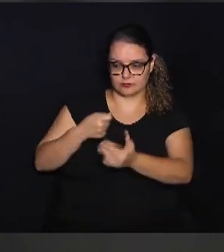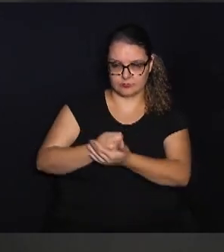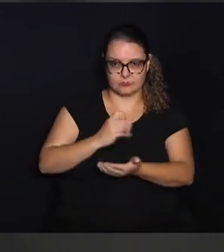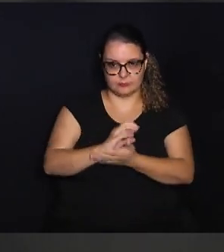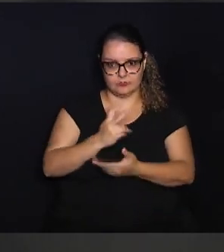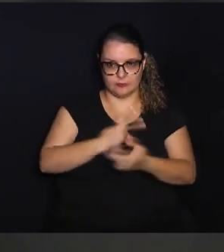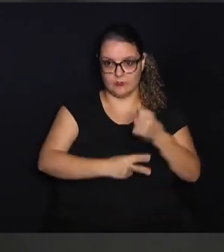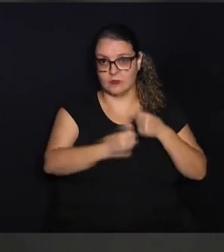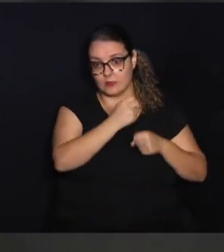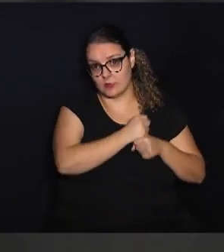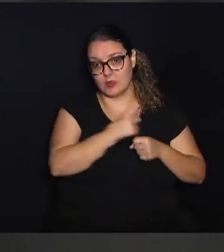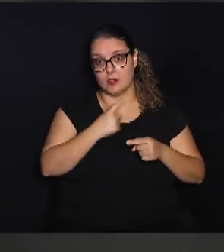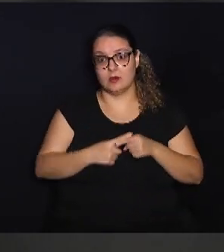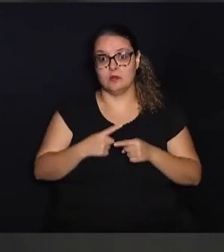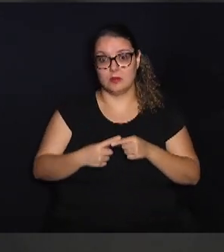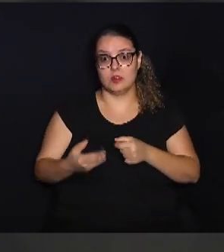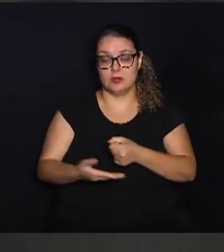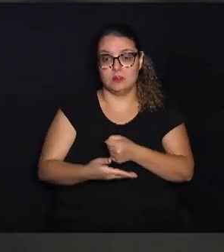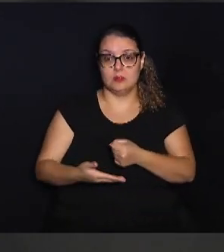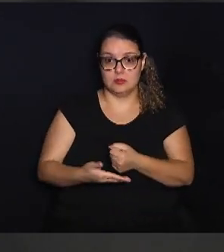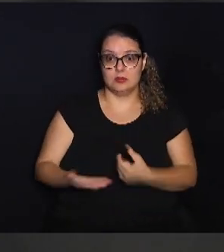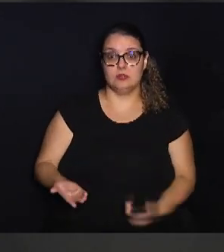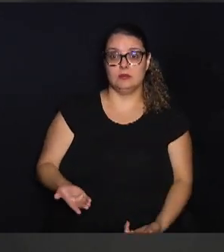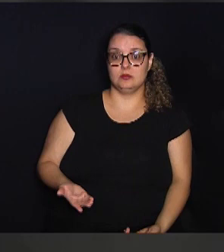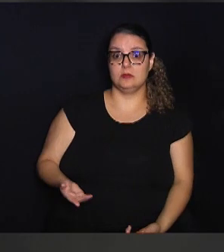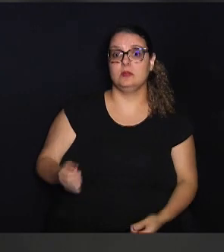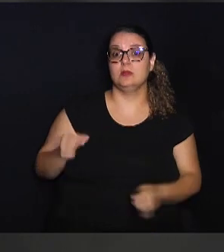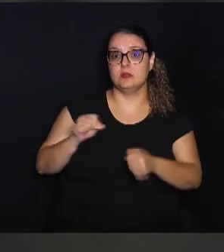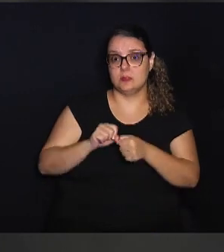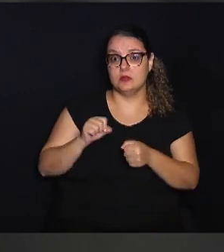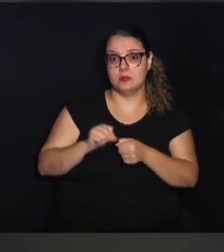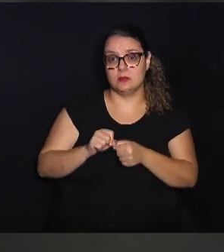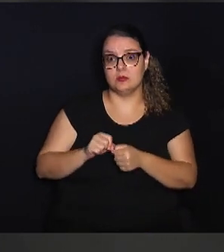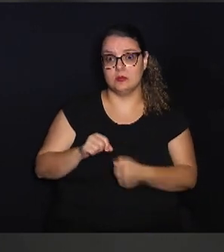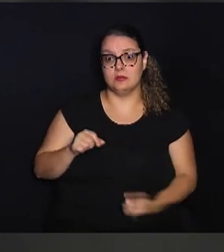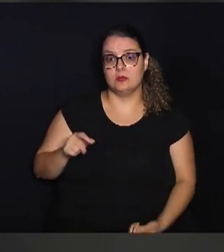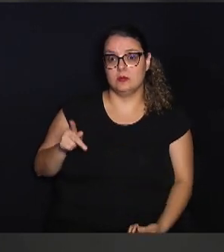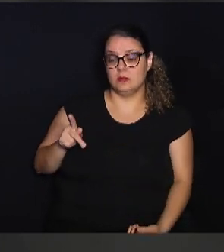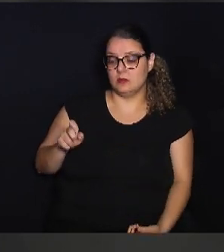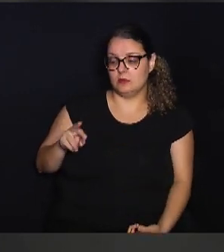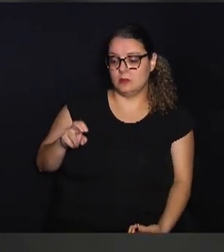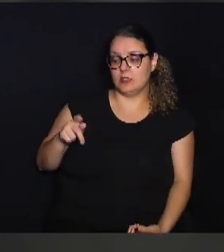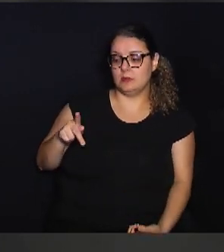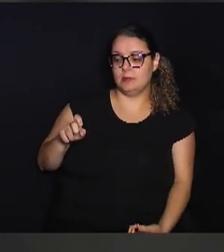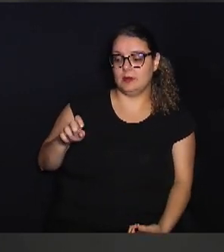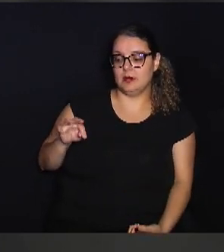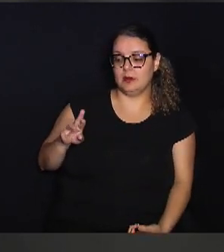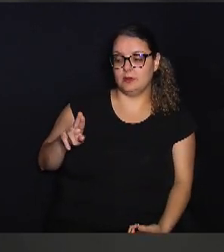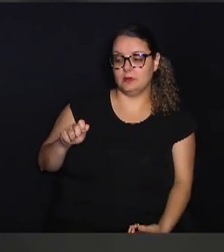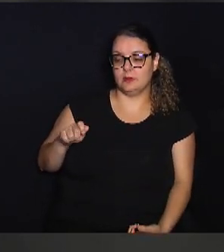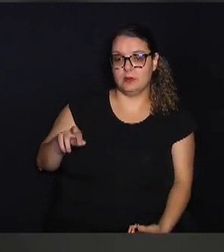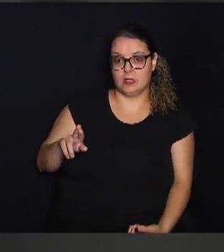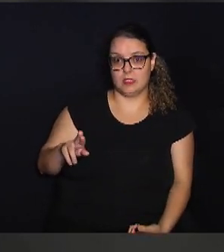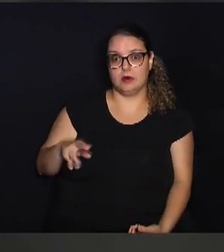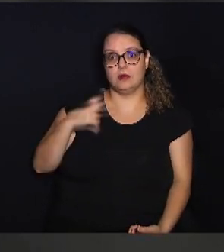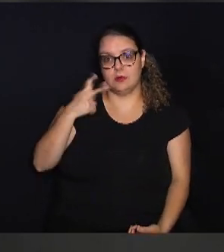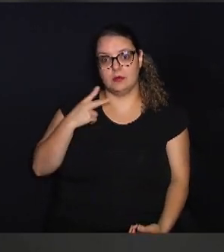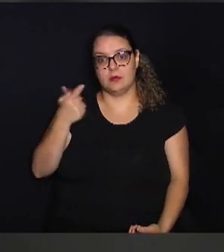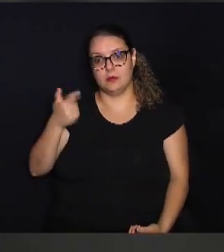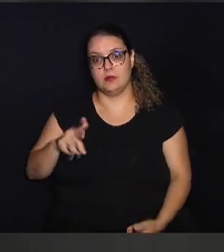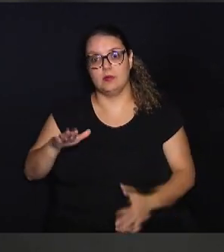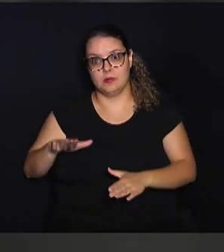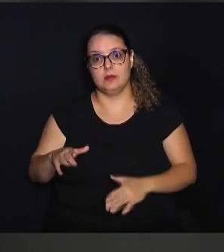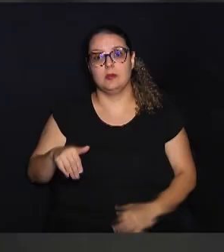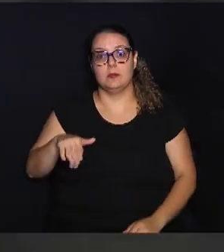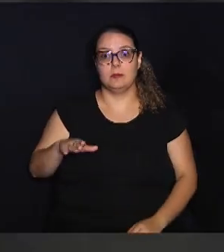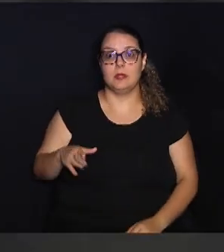atrás, porque na essência do negócio ele é feito para perpetuar o vereador aqui, né? Porque é mais uma moeda de troca,